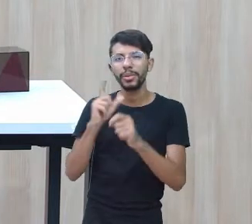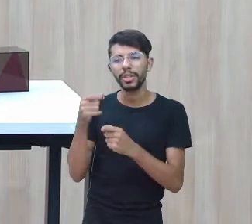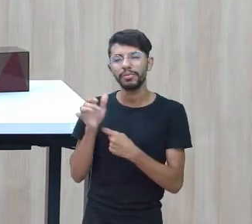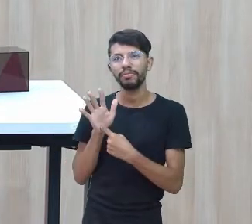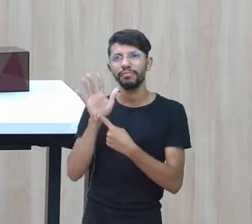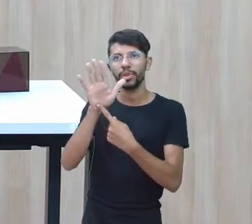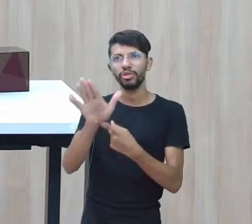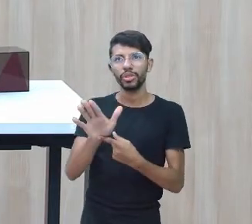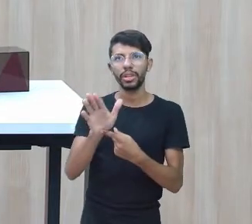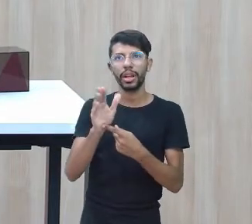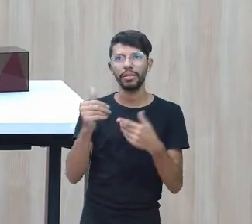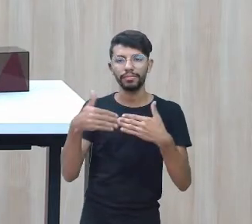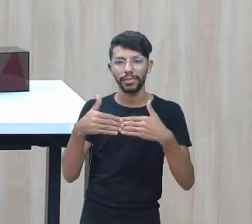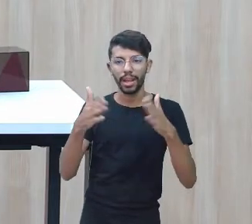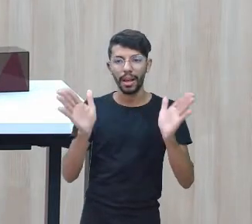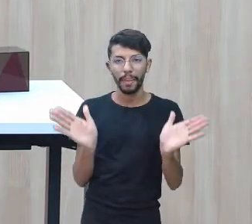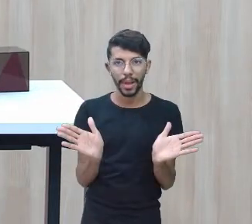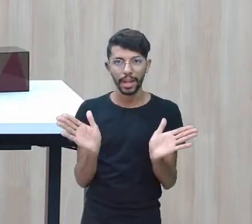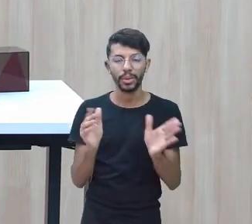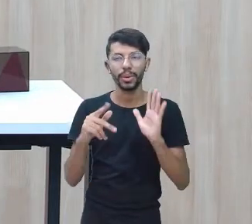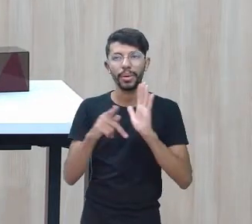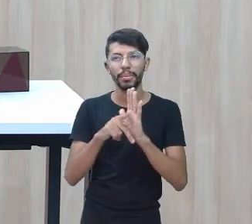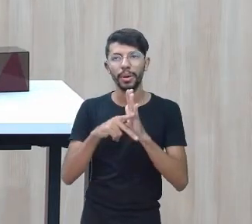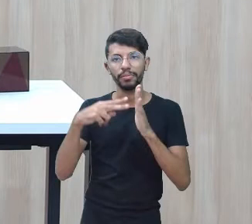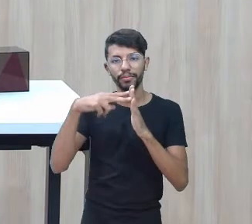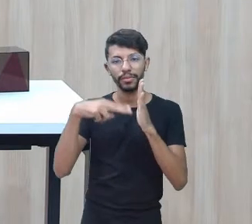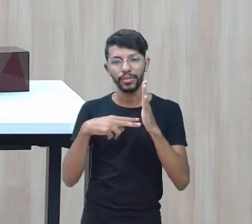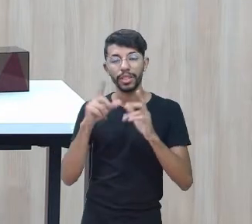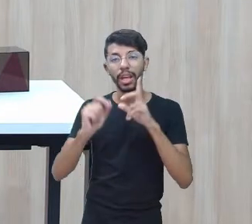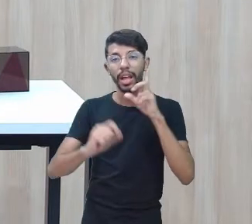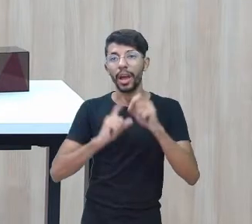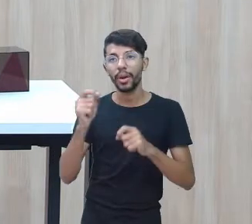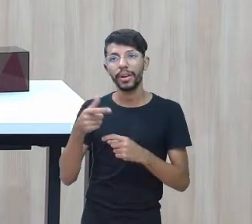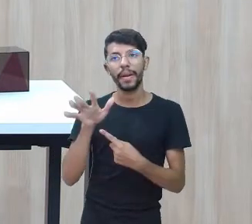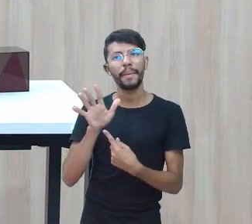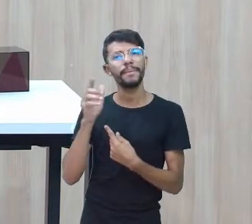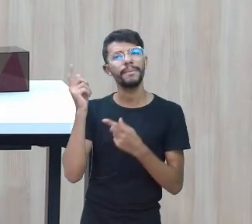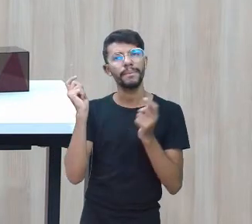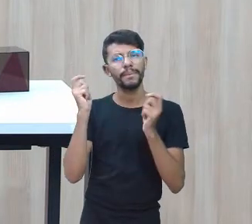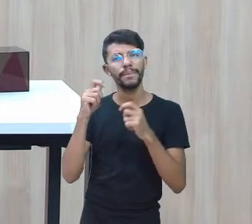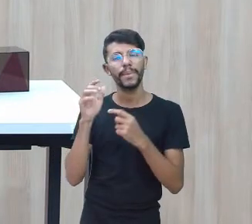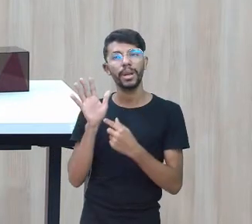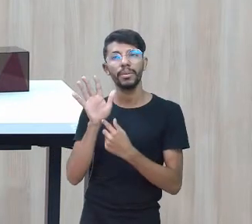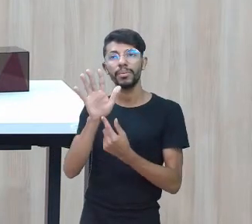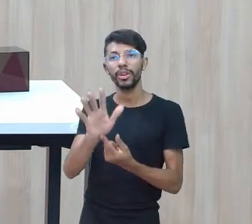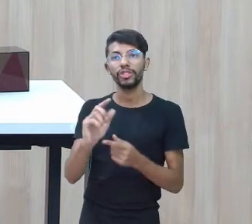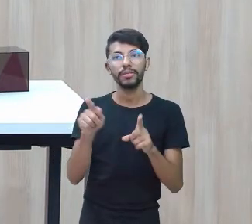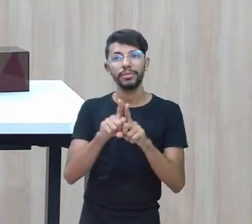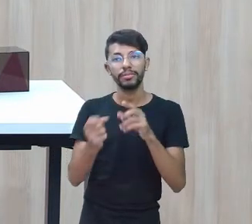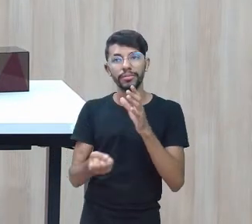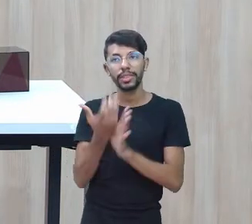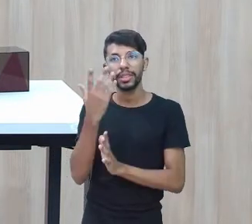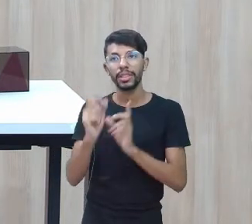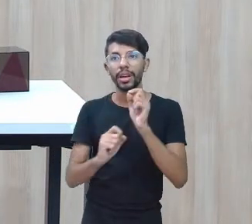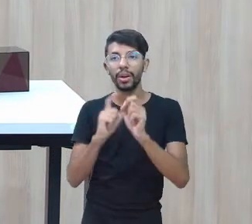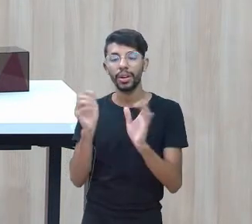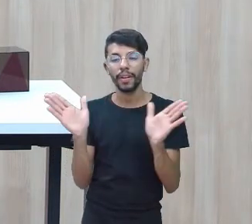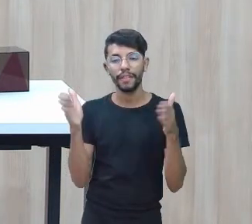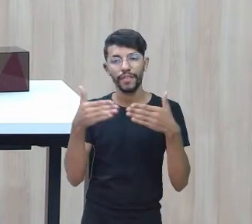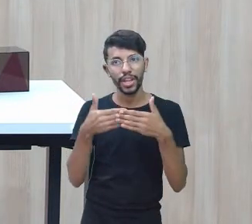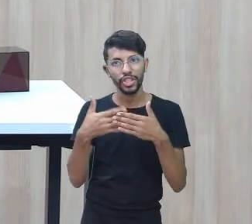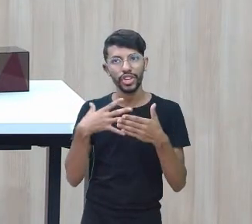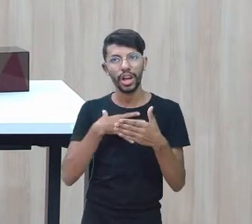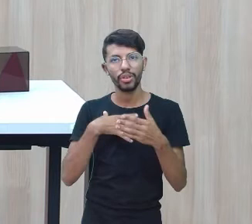de planificação é justamente quando a gente quer mostrar e dar a possibilidade para você formar, né, fechar